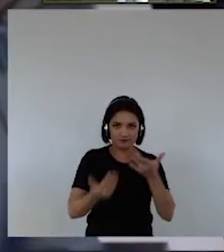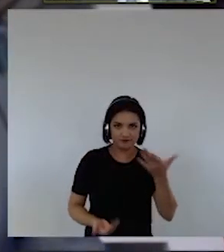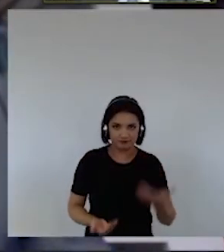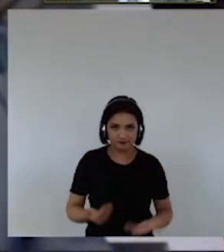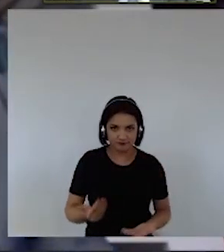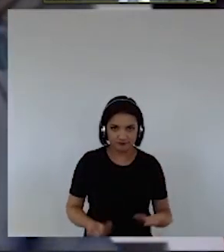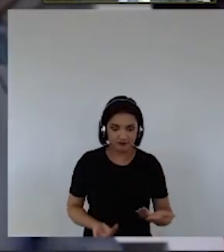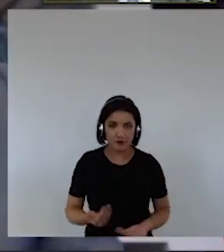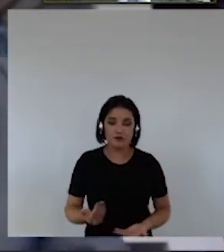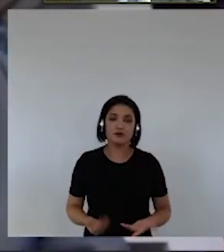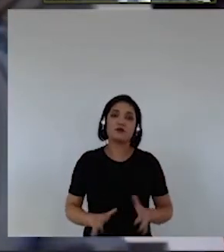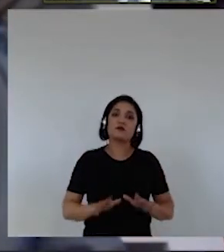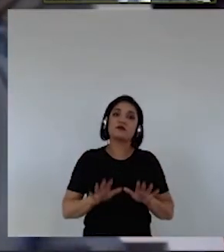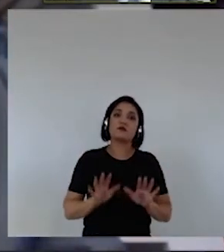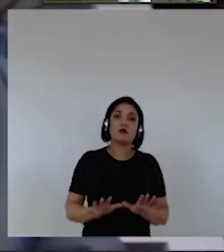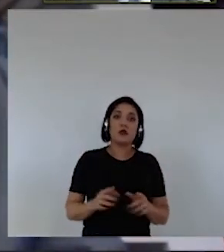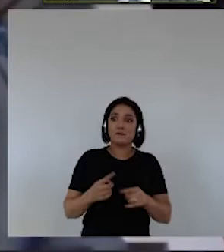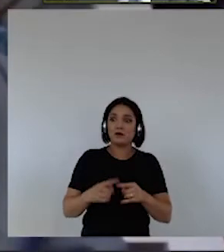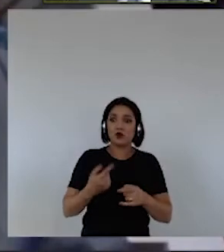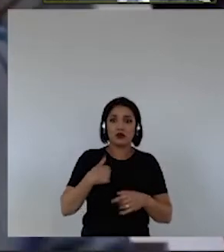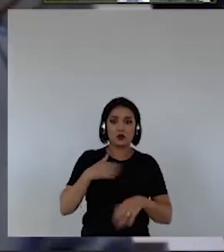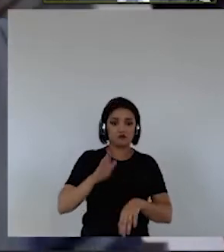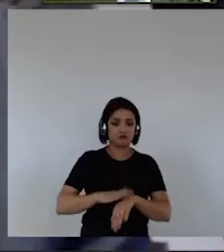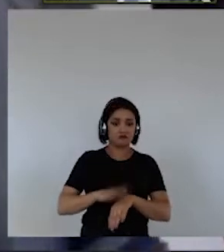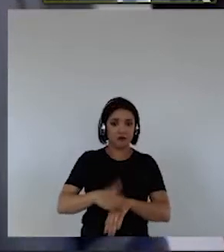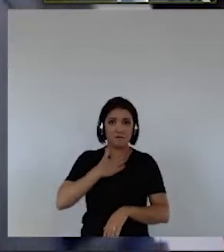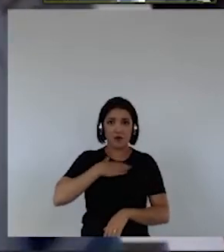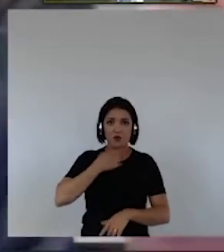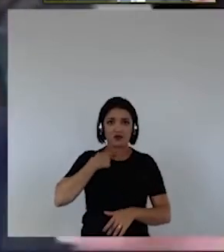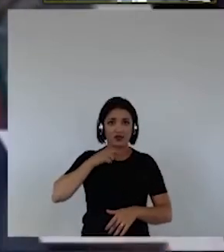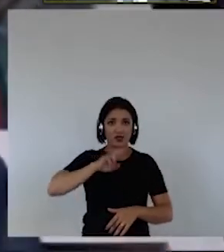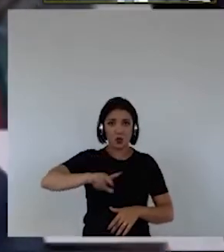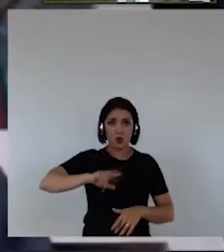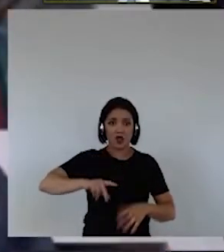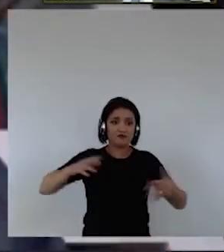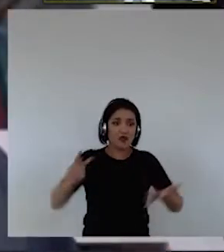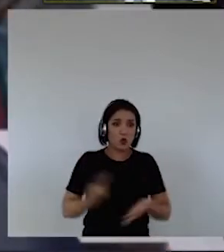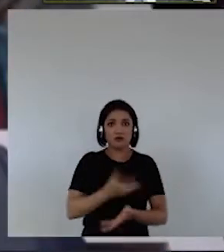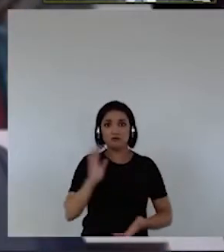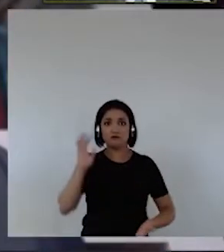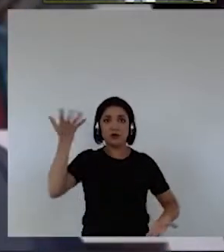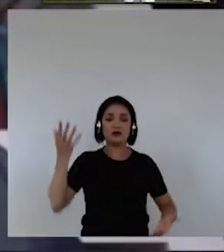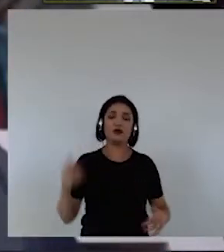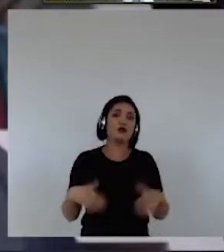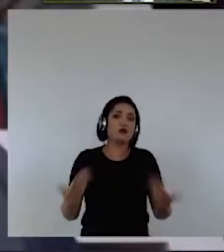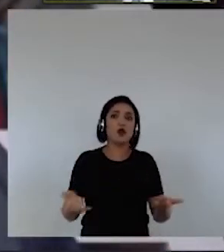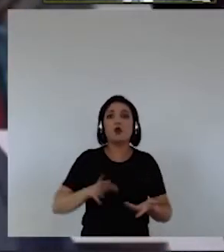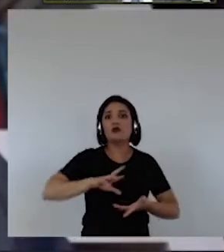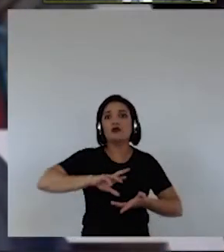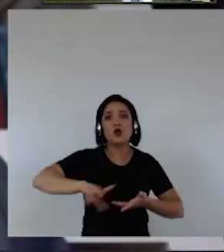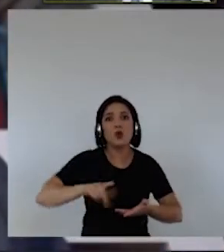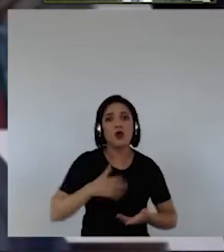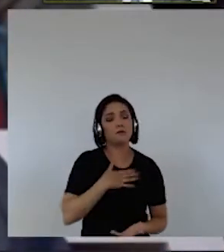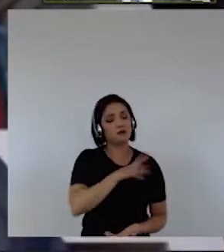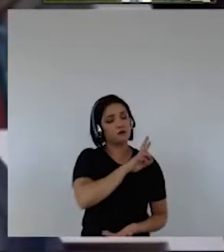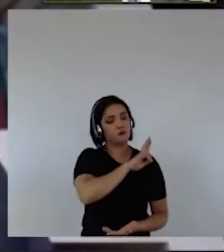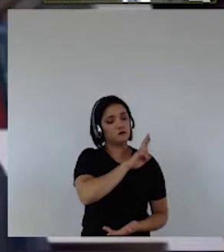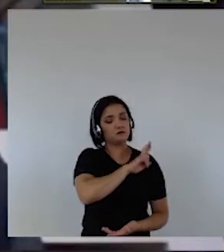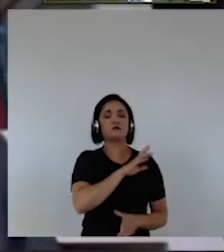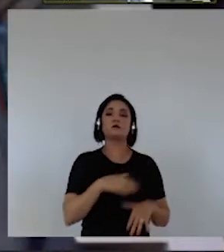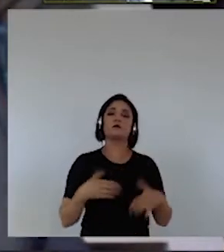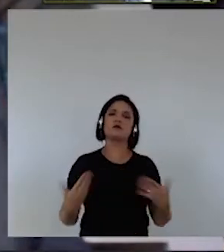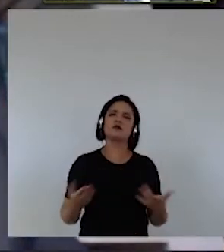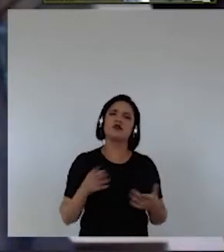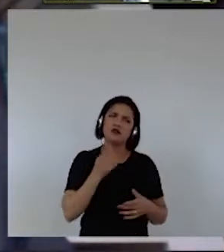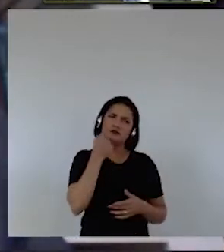E por um fato fora do seu controle, e por isso você não pode ser responsabilizado. E existe, na verdade, quando